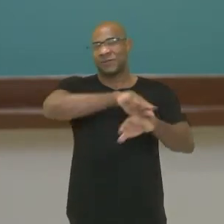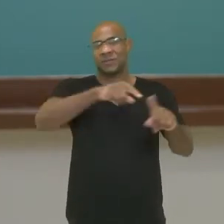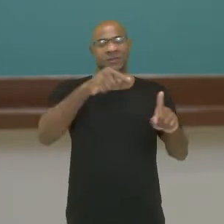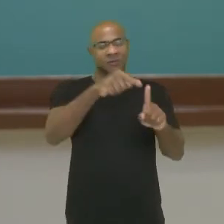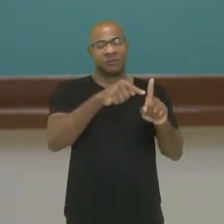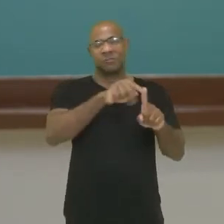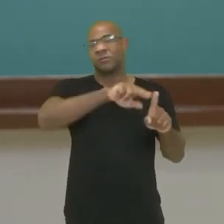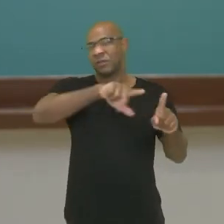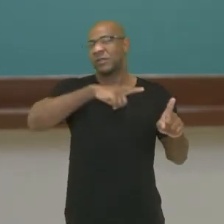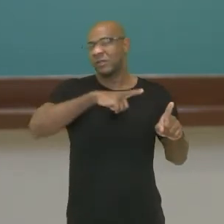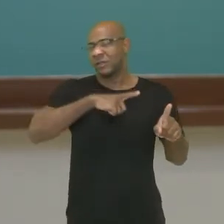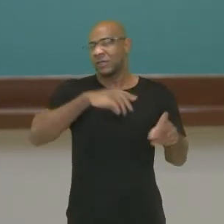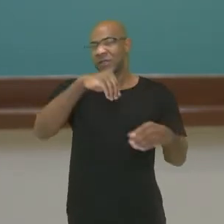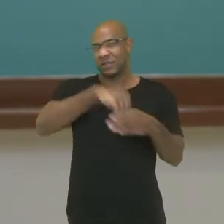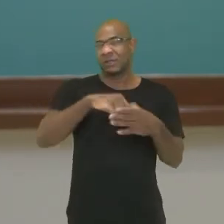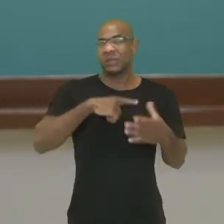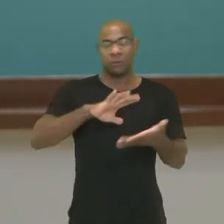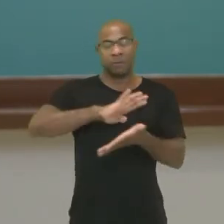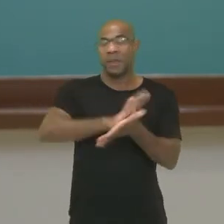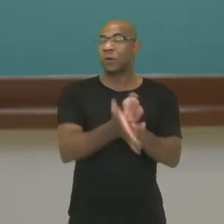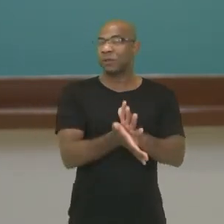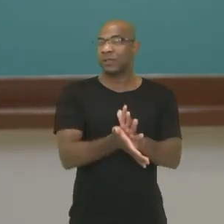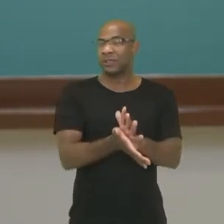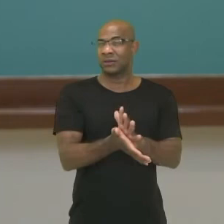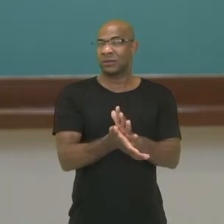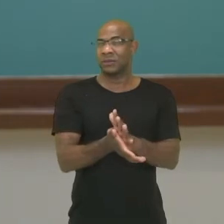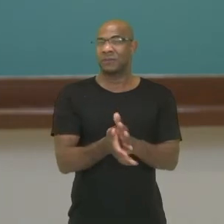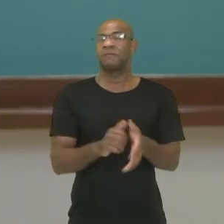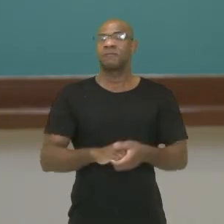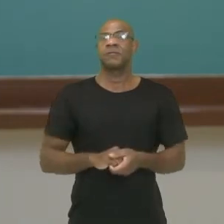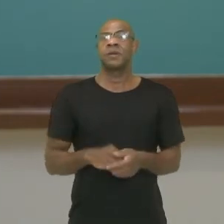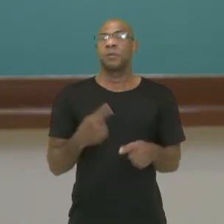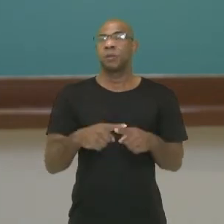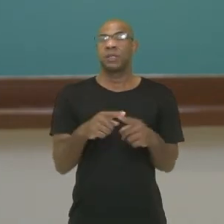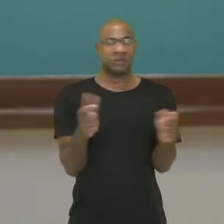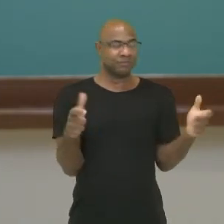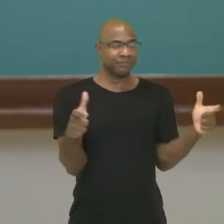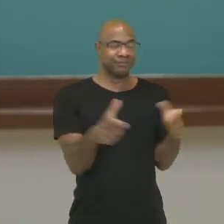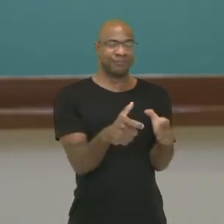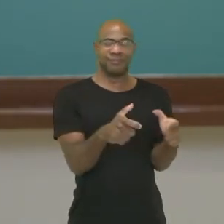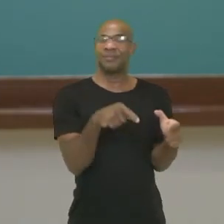violências geradas do preconceito, da segregação, certo?